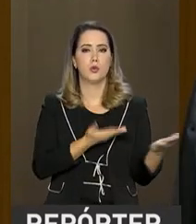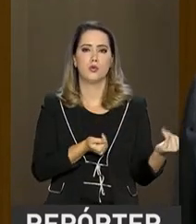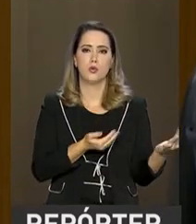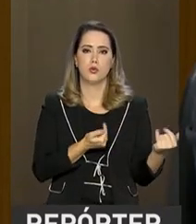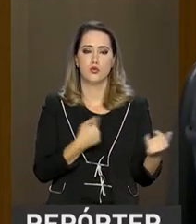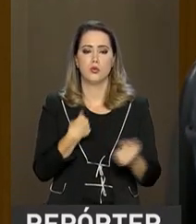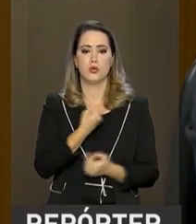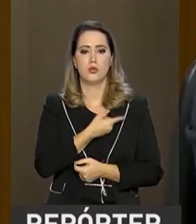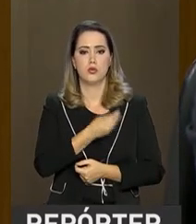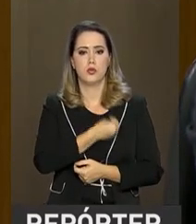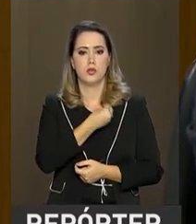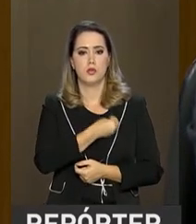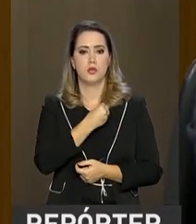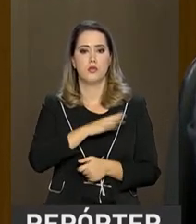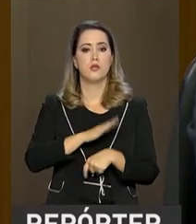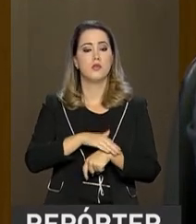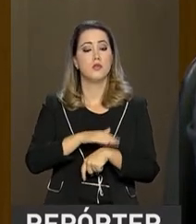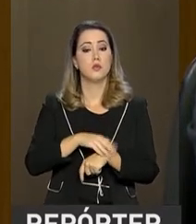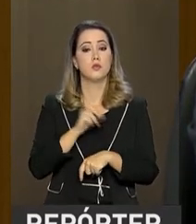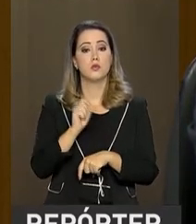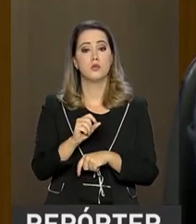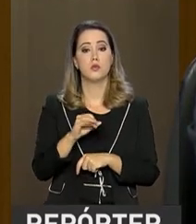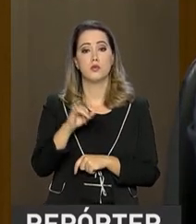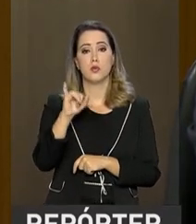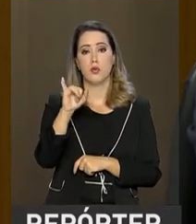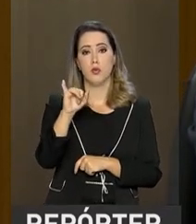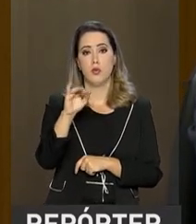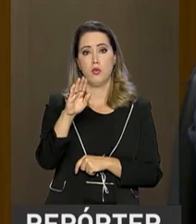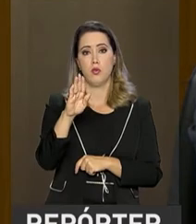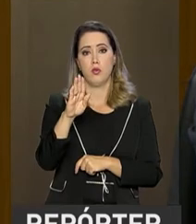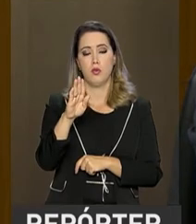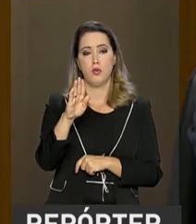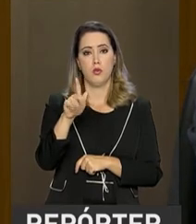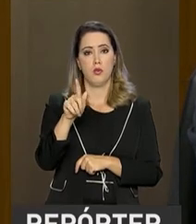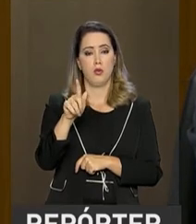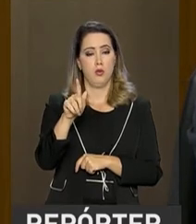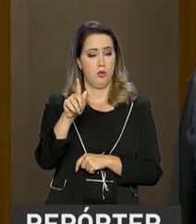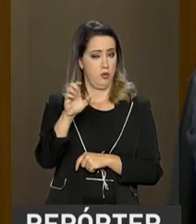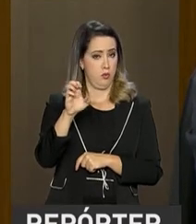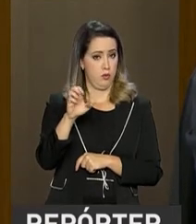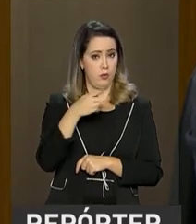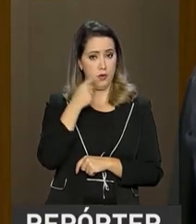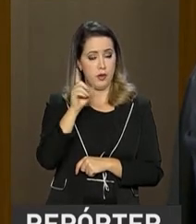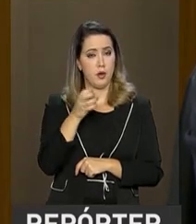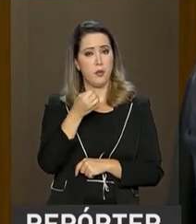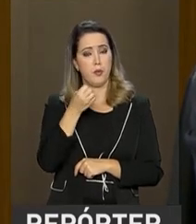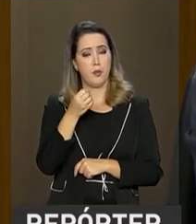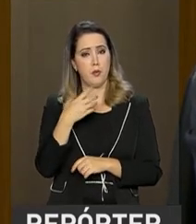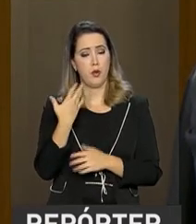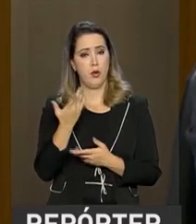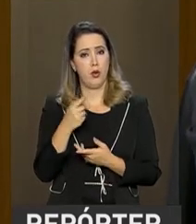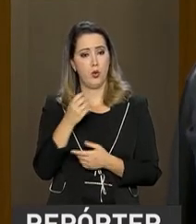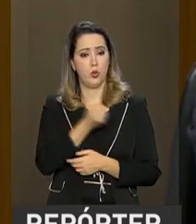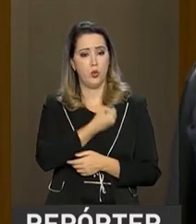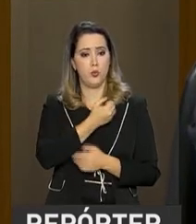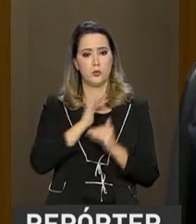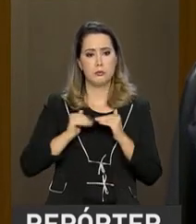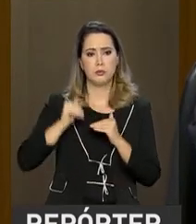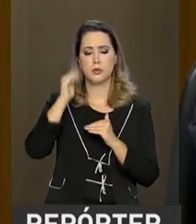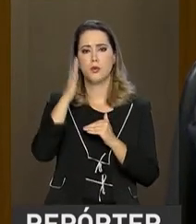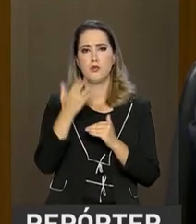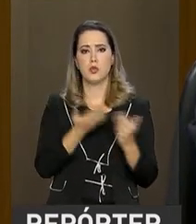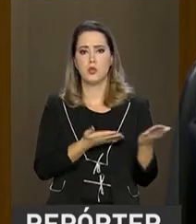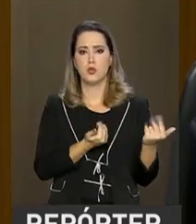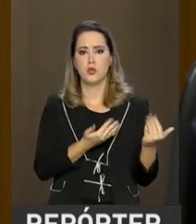nós vivemos no momento o que o ibge classifica de bônus demográfico da juventude nós nunca tivemos tantos